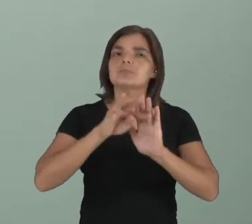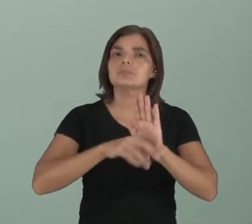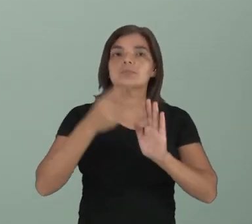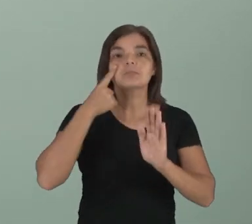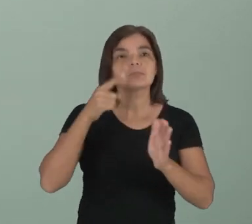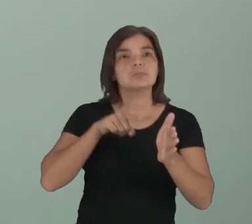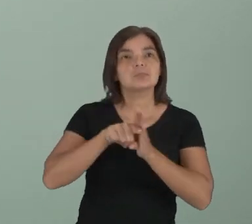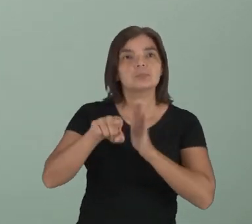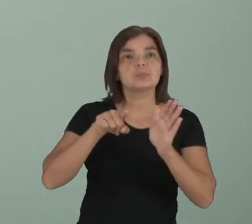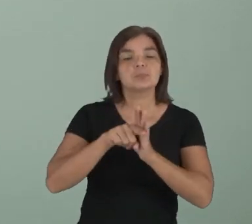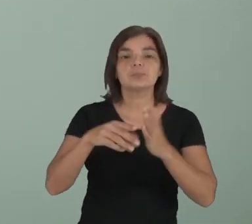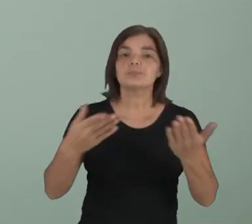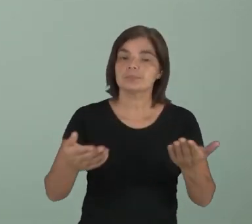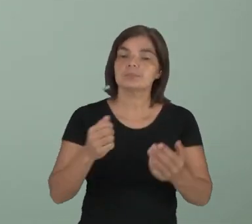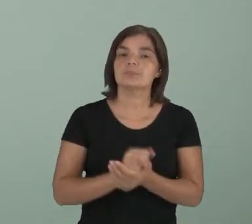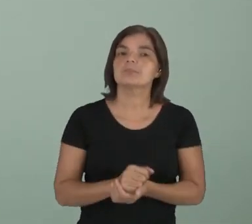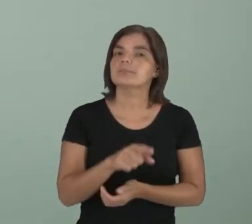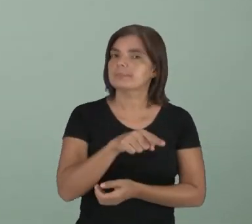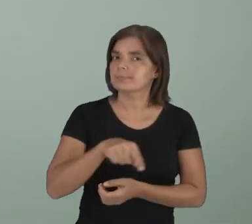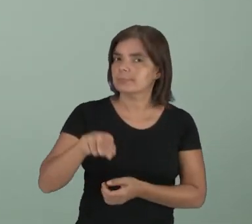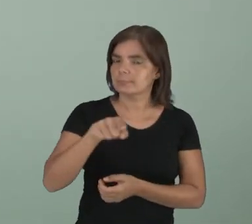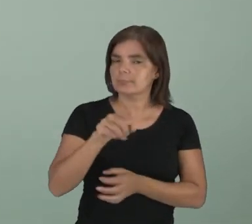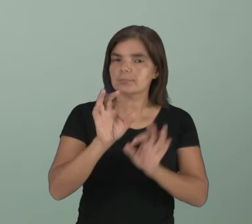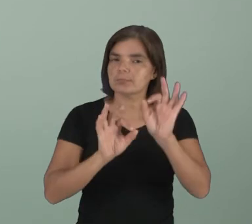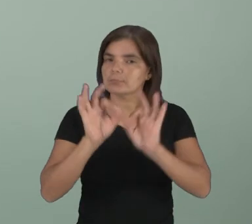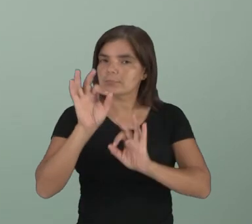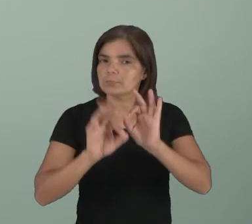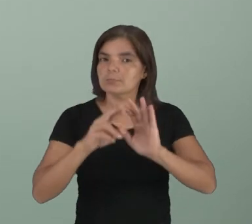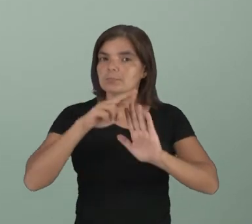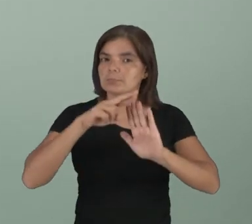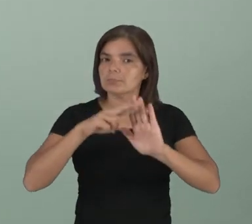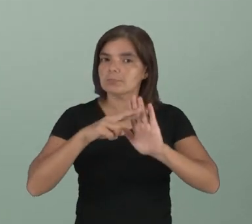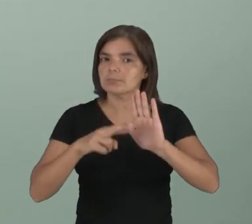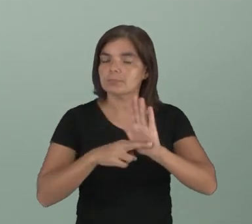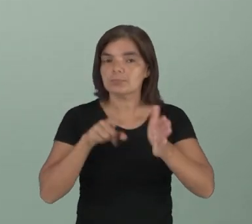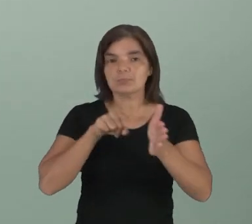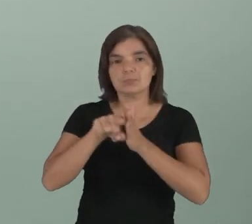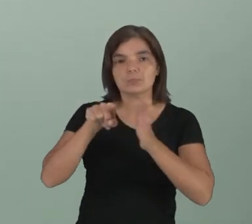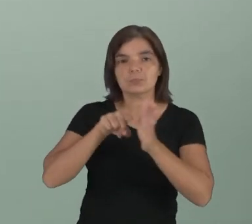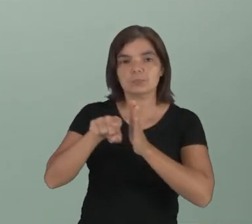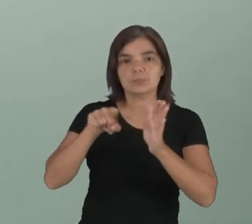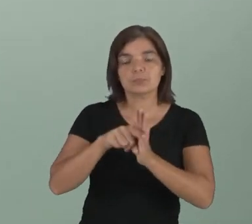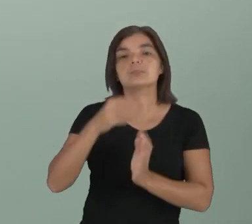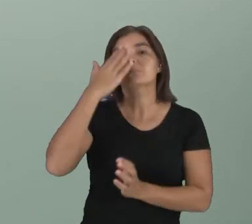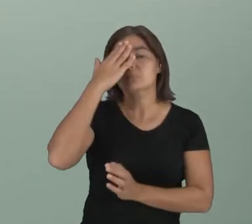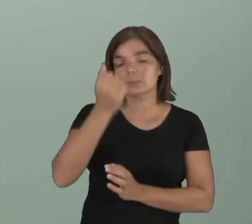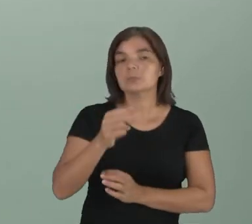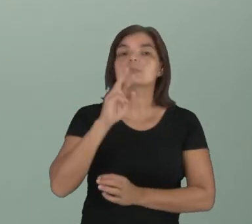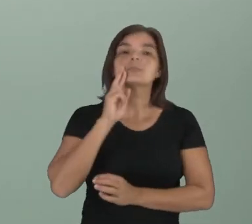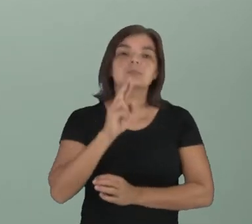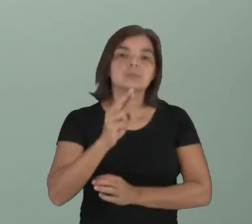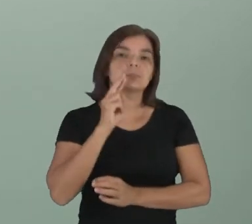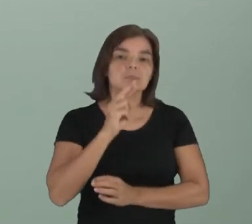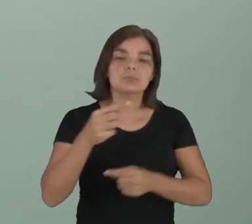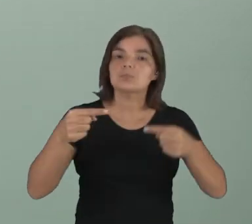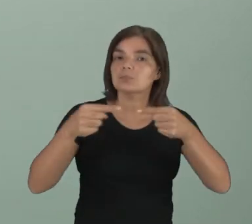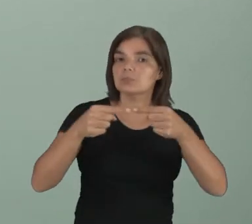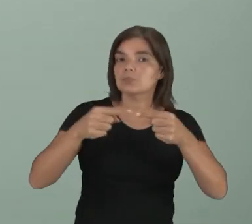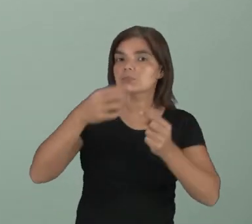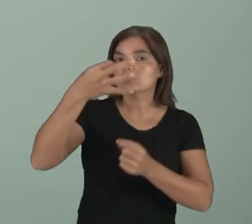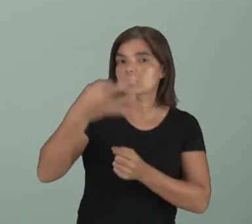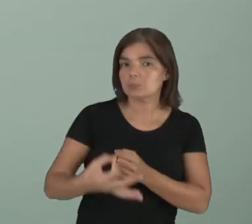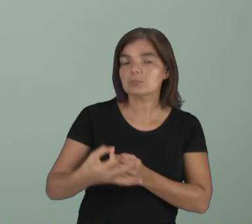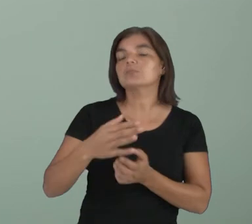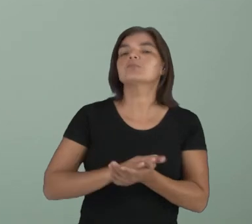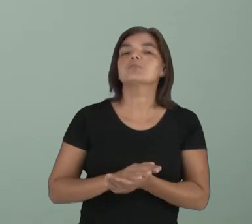buscar perguntas, né? Para isso você tem que elaborar um roteiro de questões, para saber se as respostas coincidem